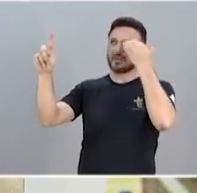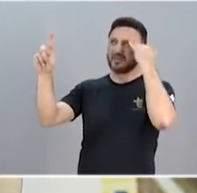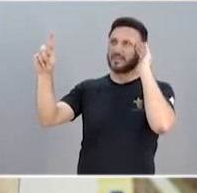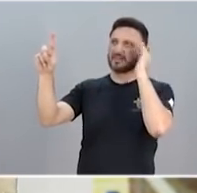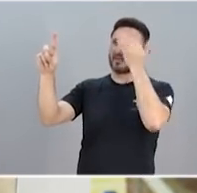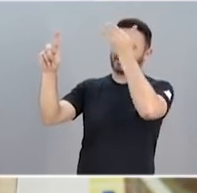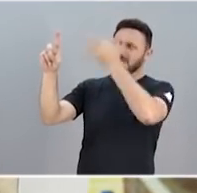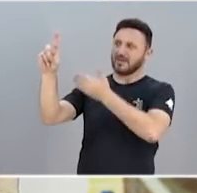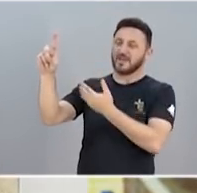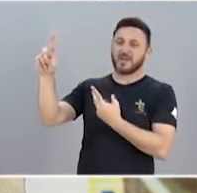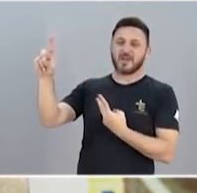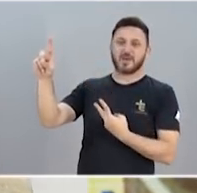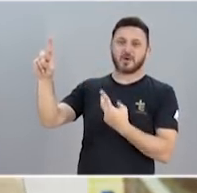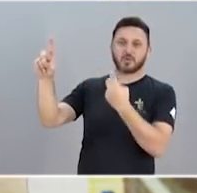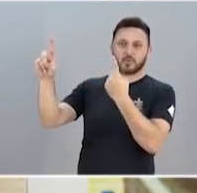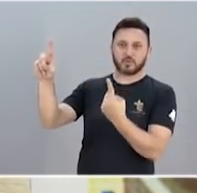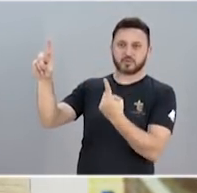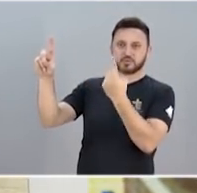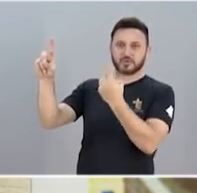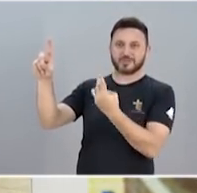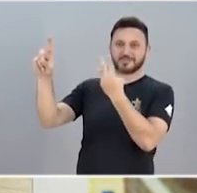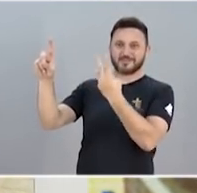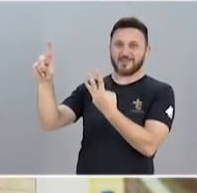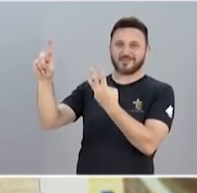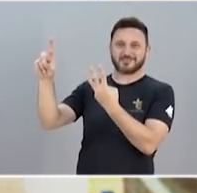está o Pai, o Filho e o Espírito Santo.